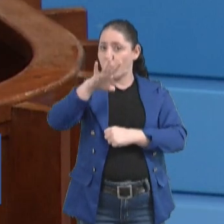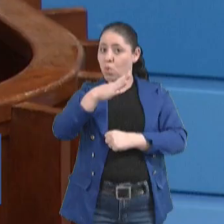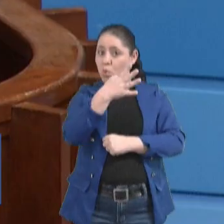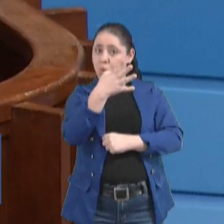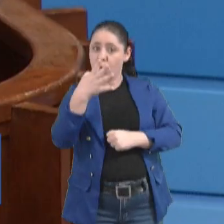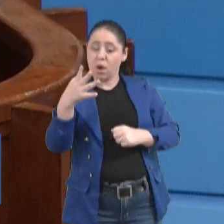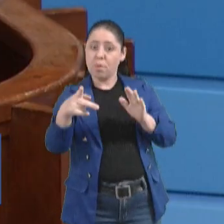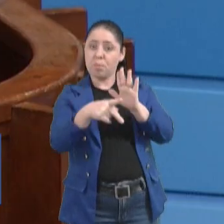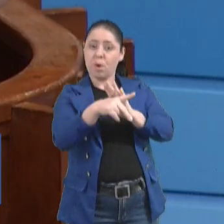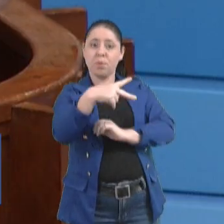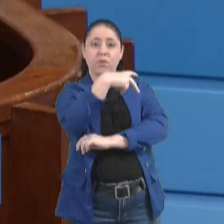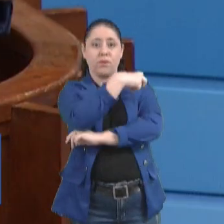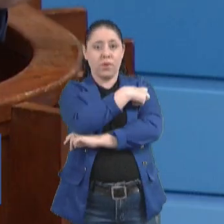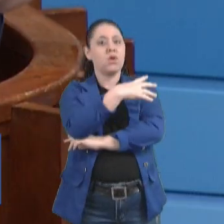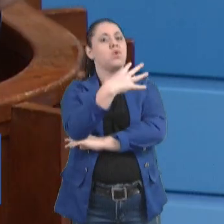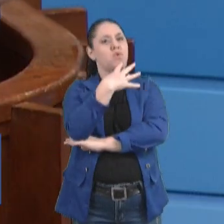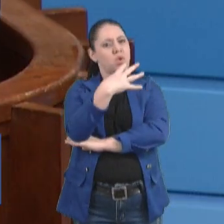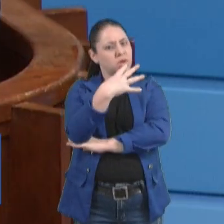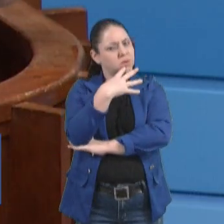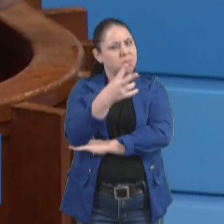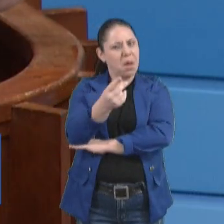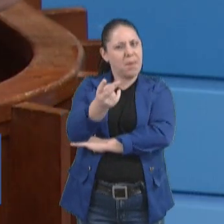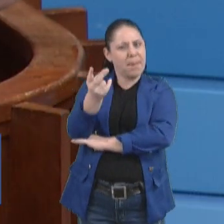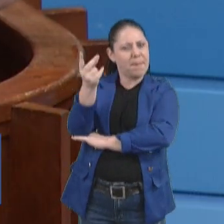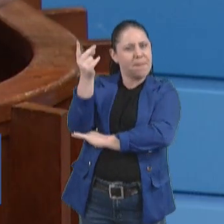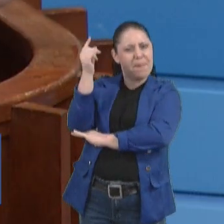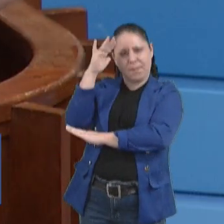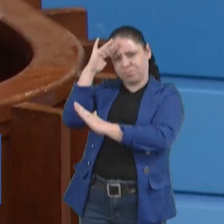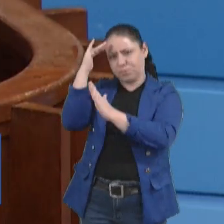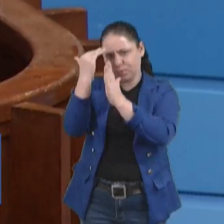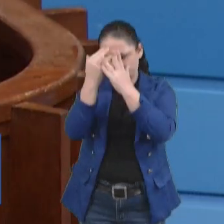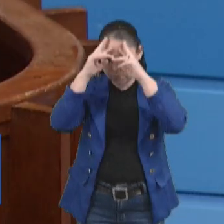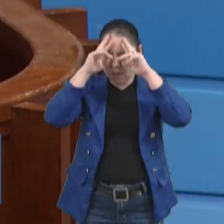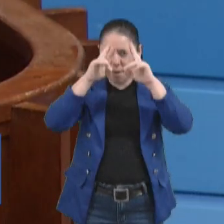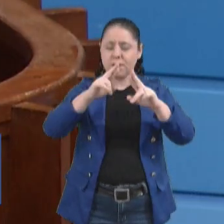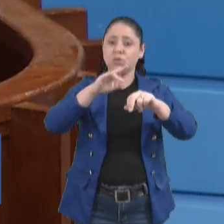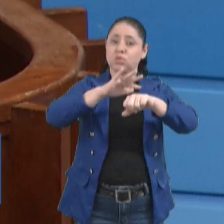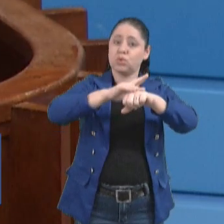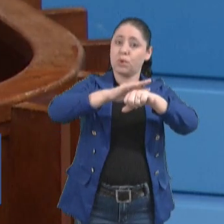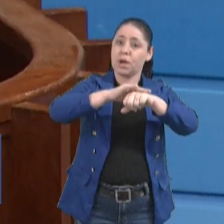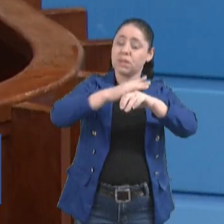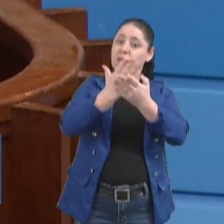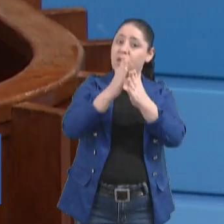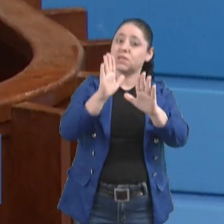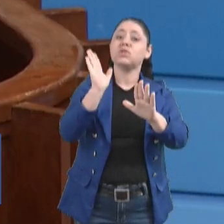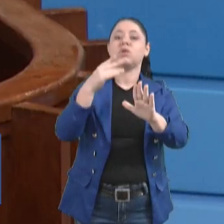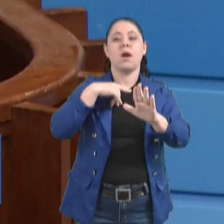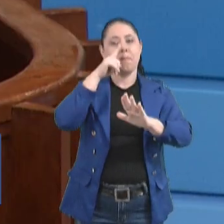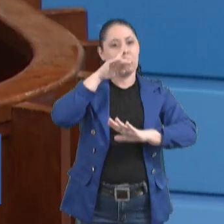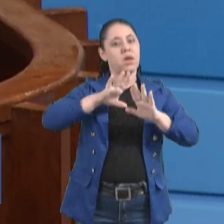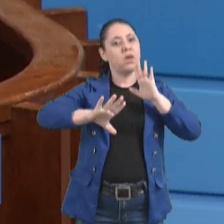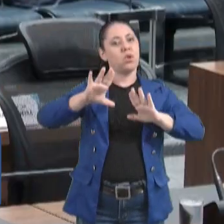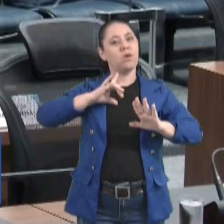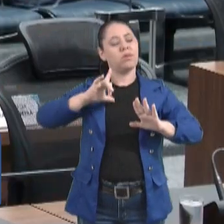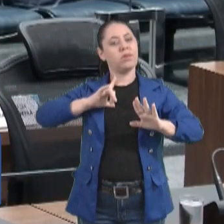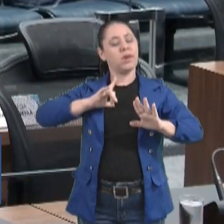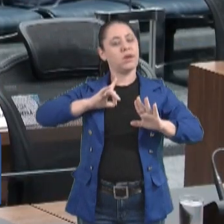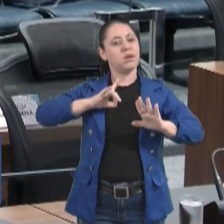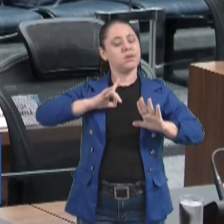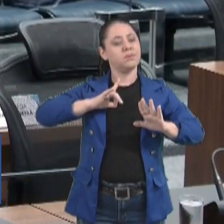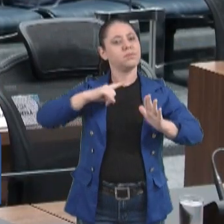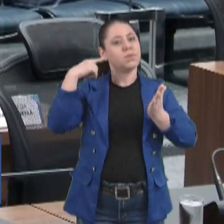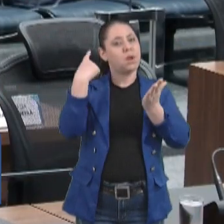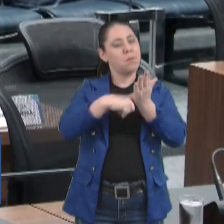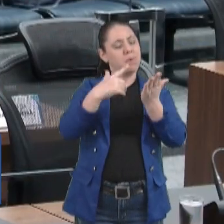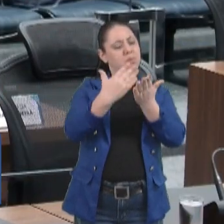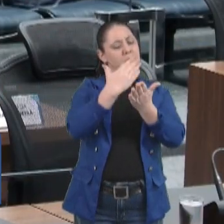calendário vacinal conhecido, respeitado, de doenças perigosas,